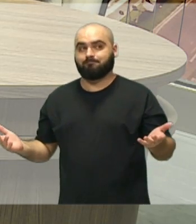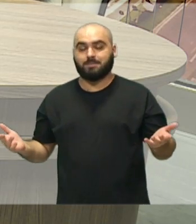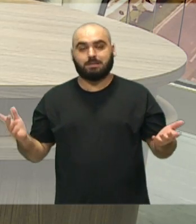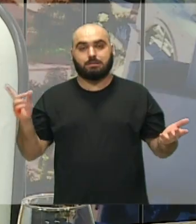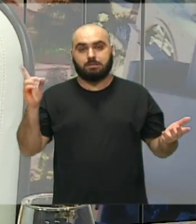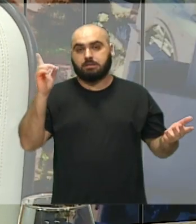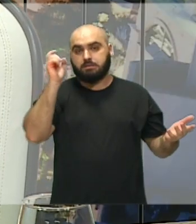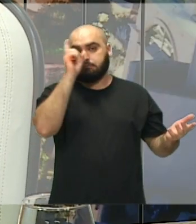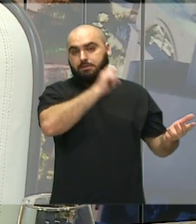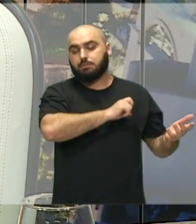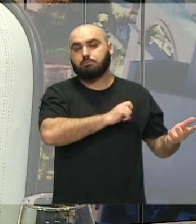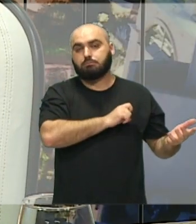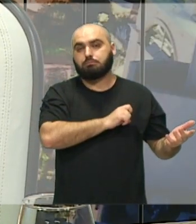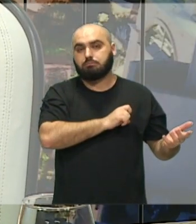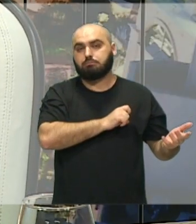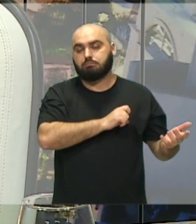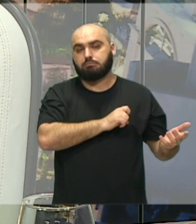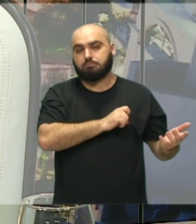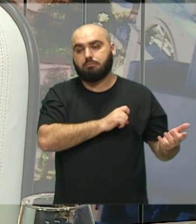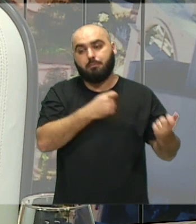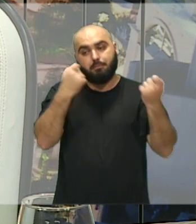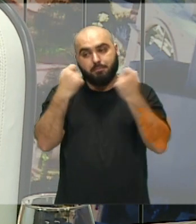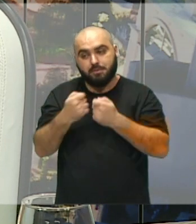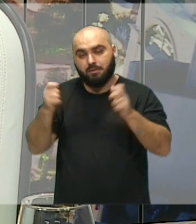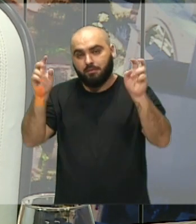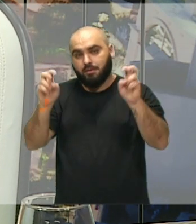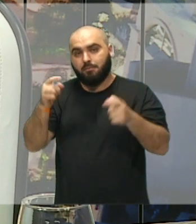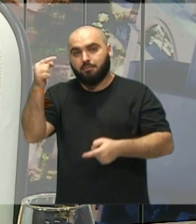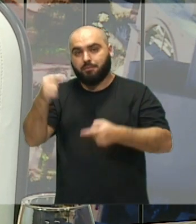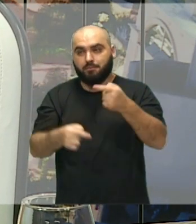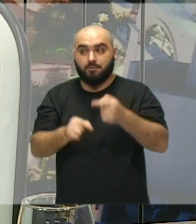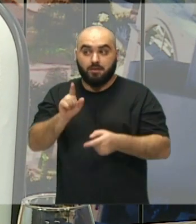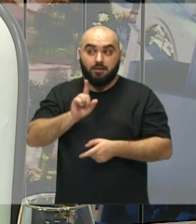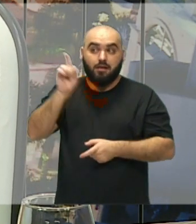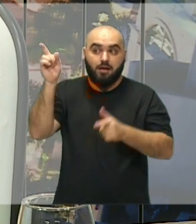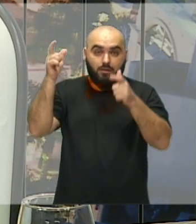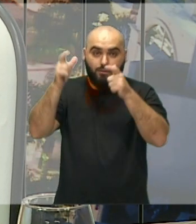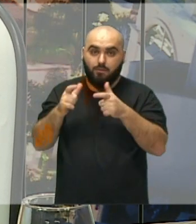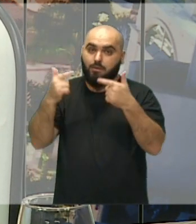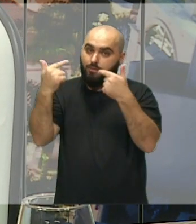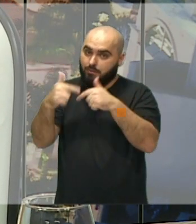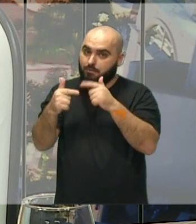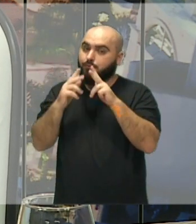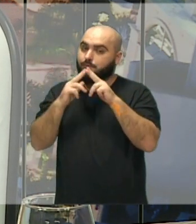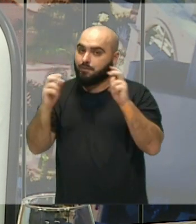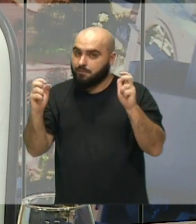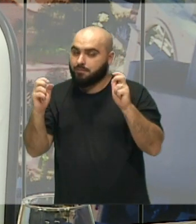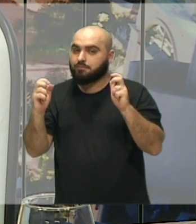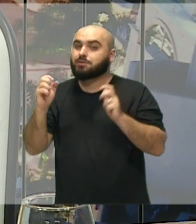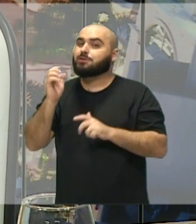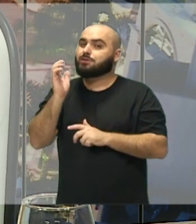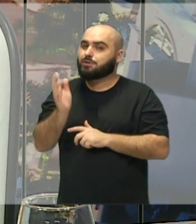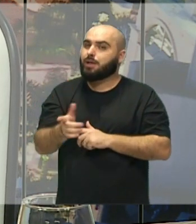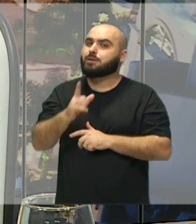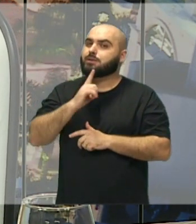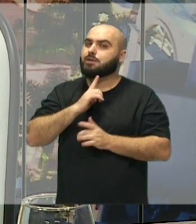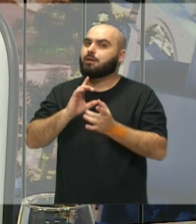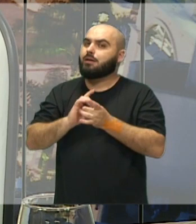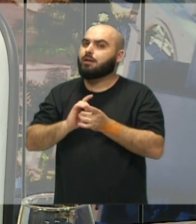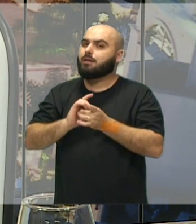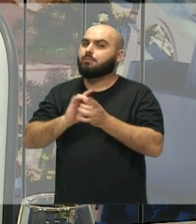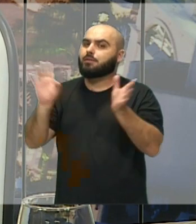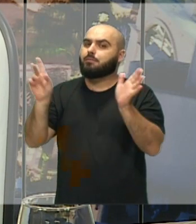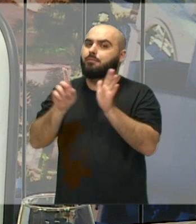acho que é um tema que tem que ser bastante discutido, porque, por exemplo, no parque que a gente atua, já tinha algumas autorizações